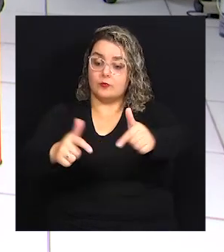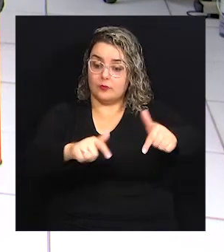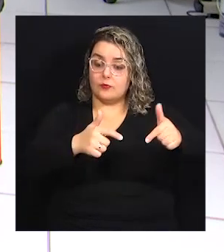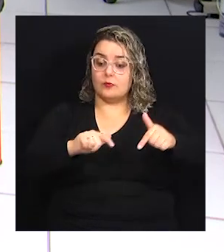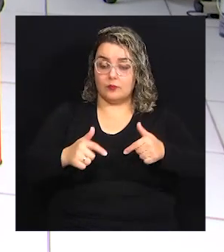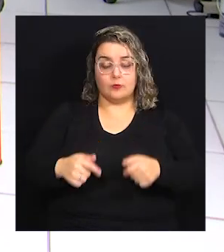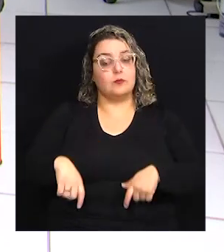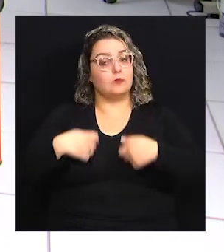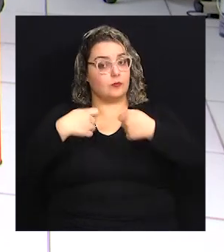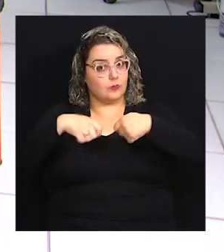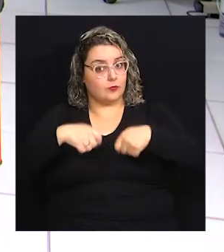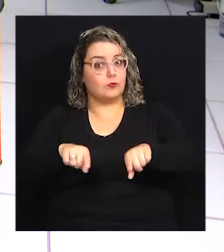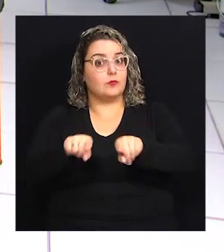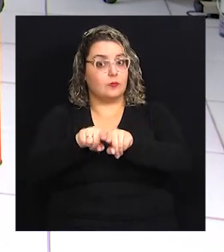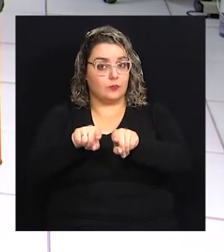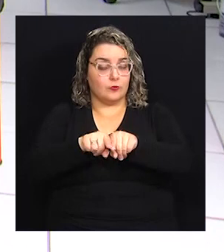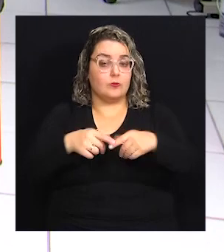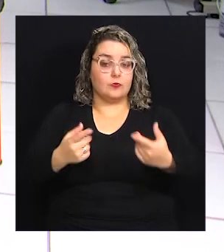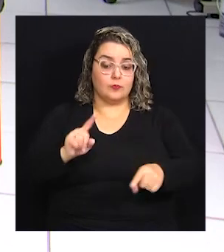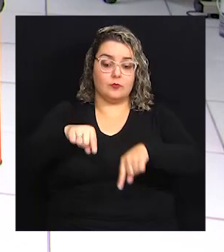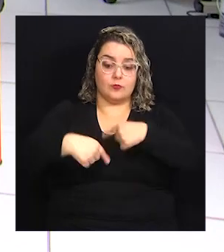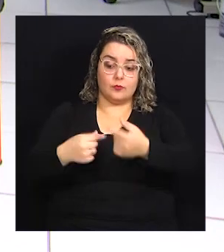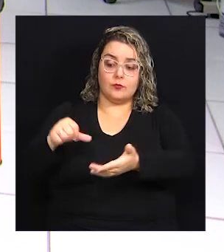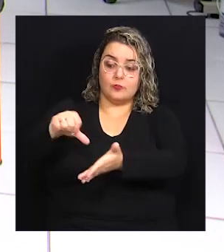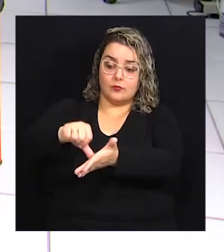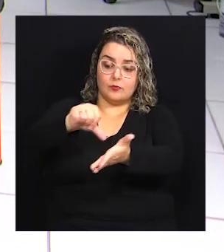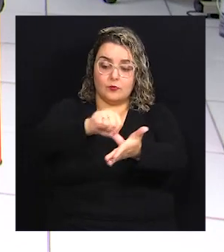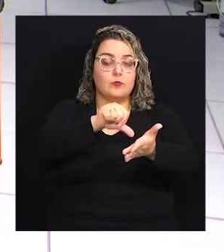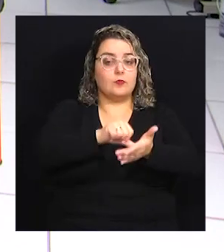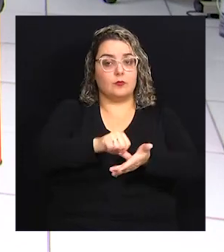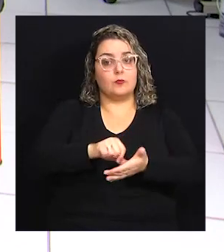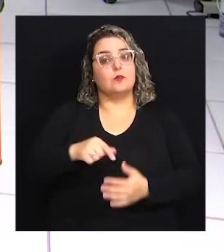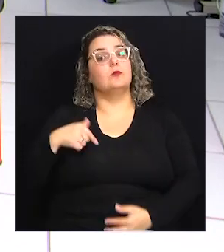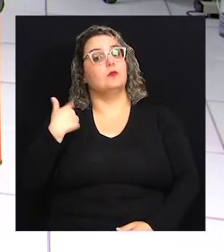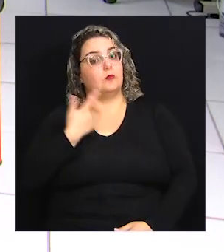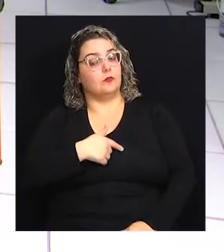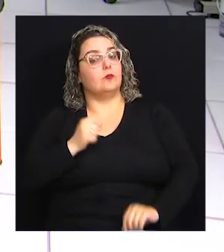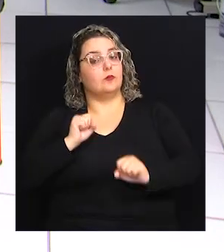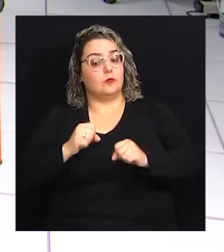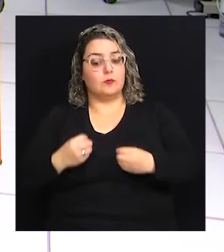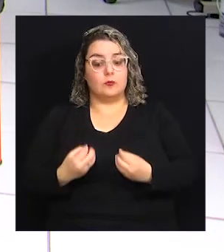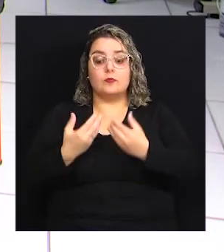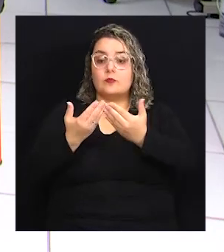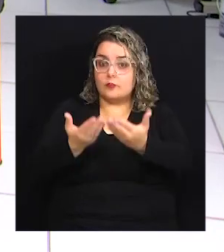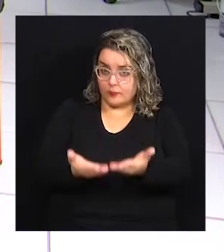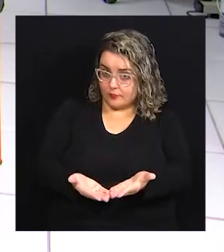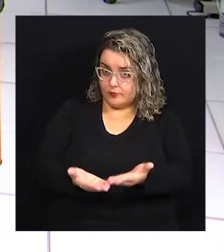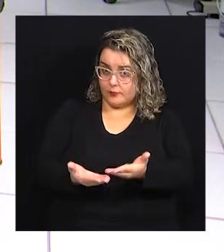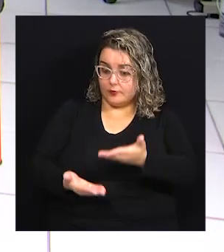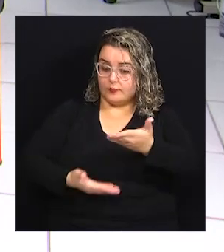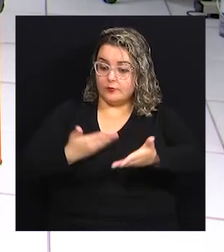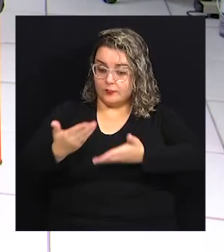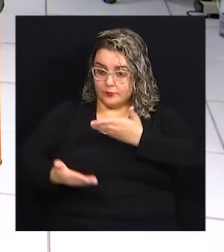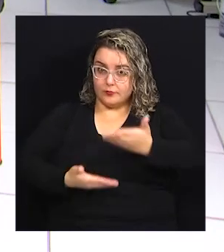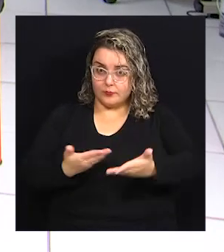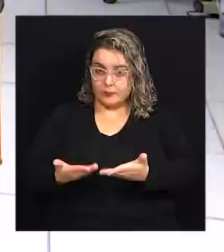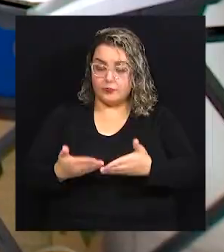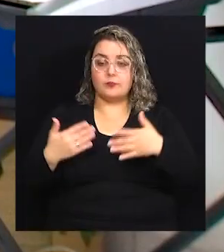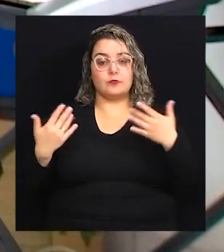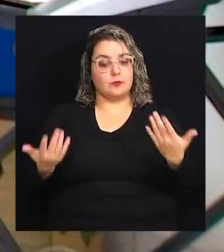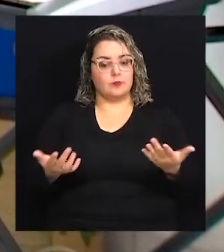territórios também necessitava de outras unidades para que a gente pudesse ofertar esse